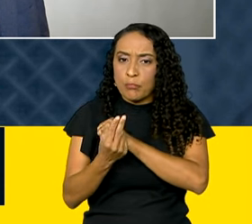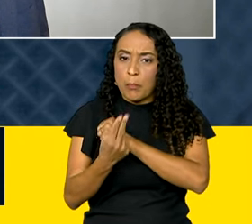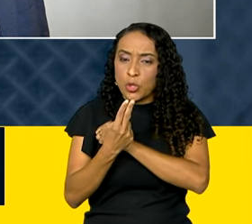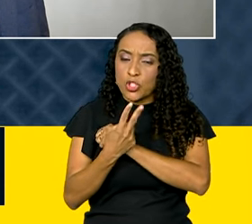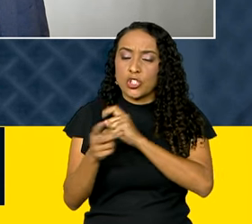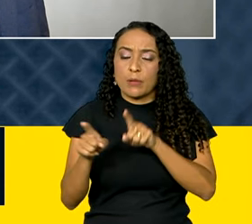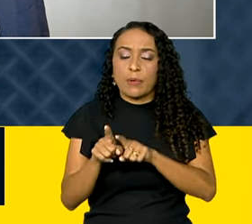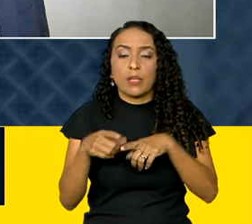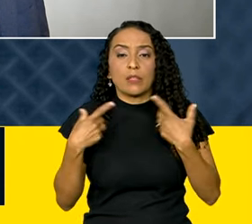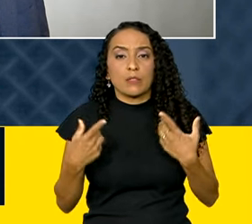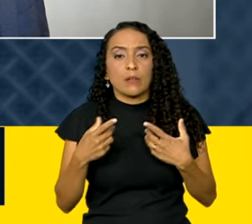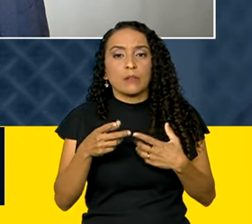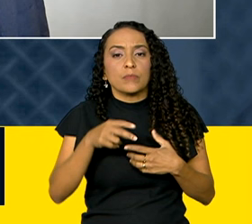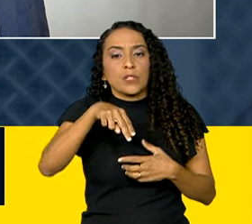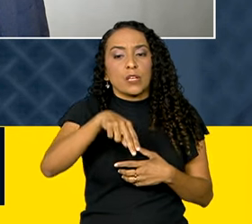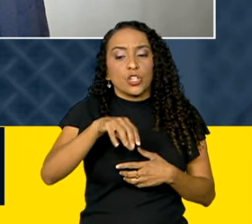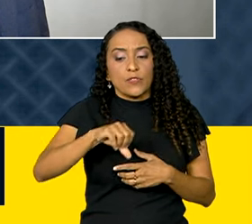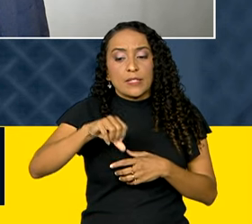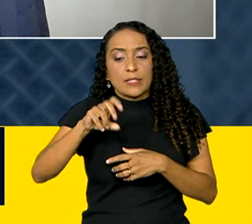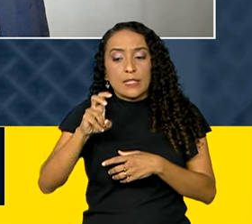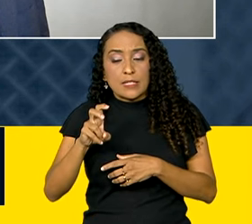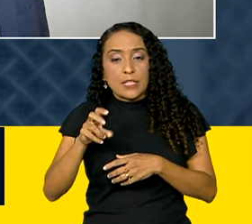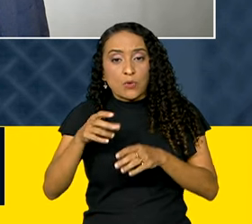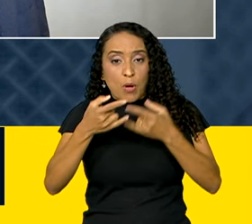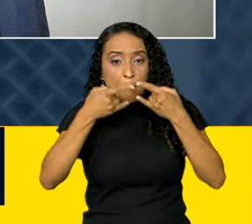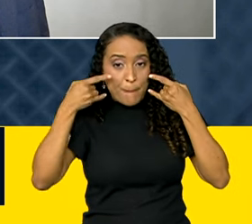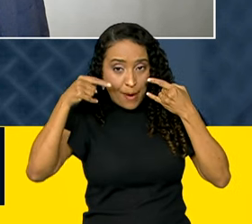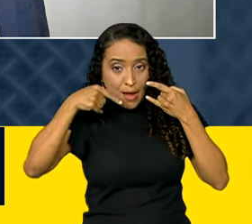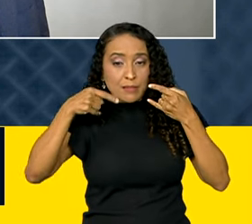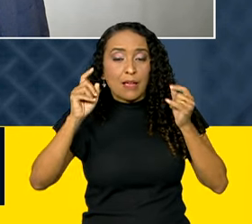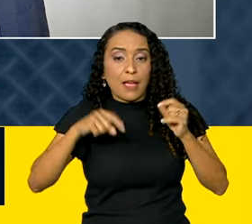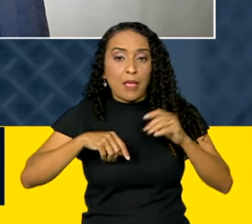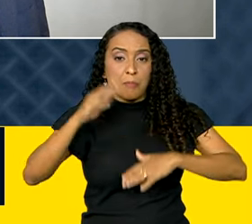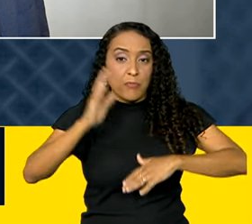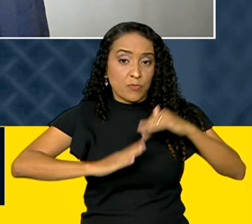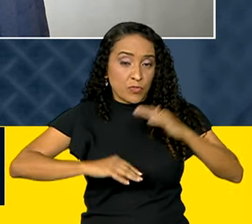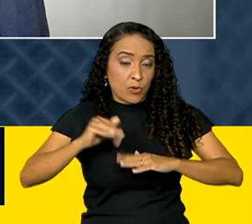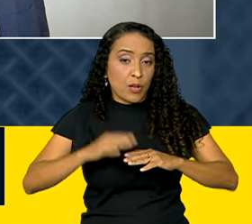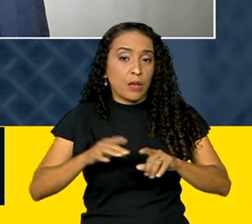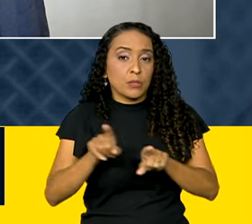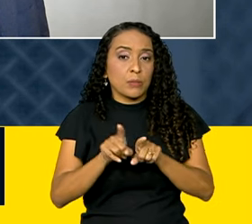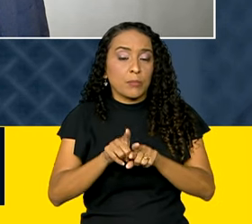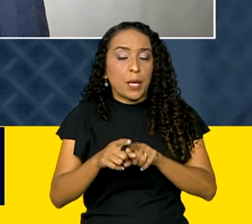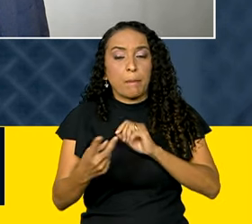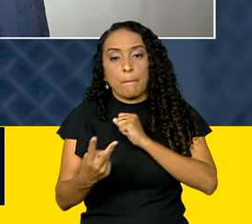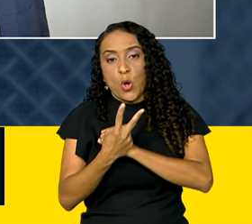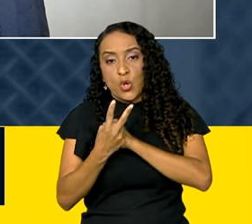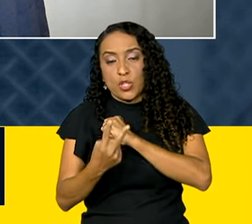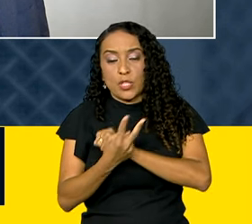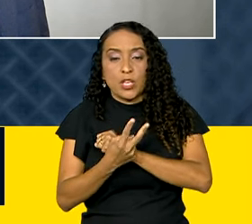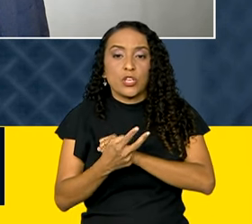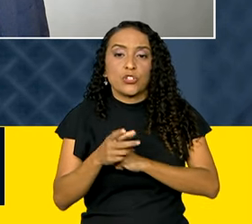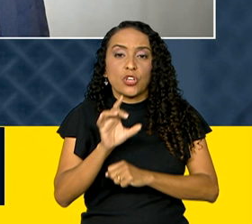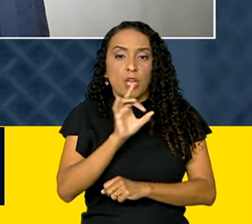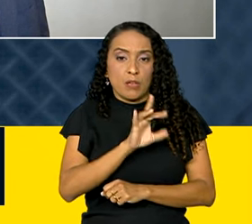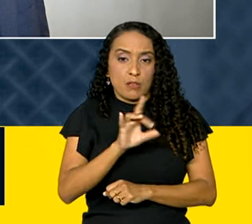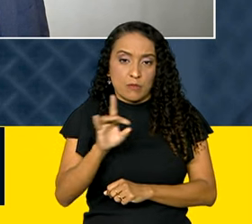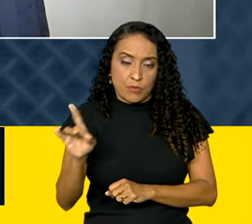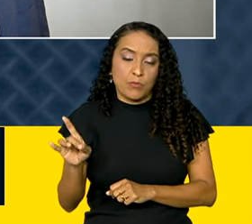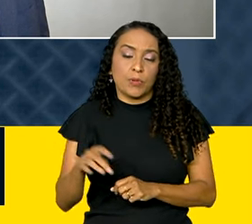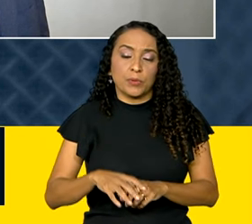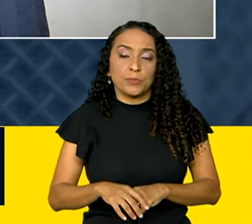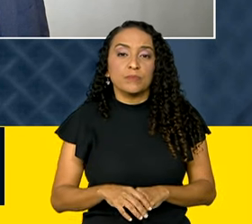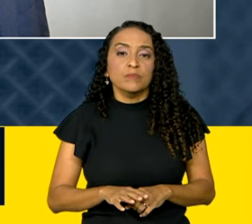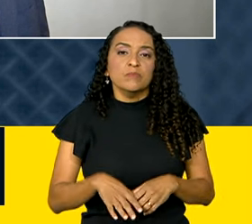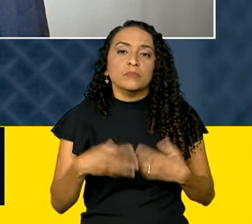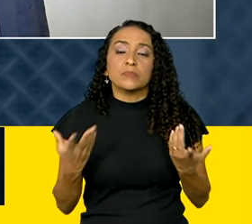máscara N95 como uma recomendação, como um equipamento de proteção individual, né?